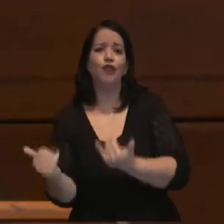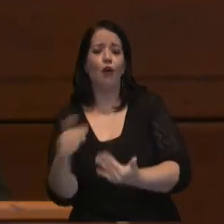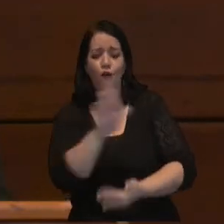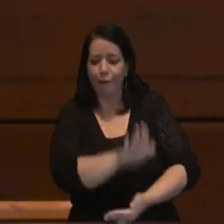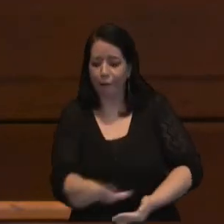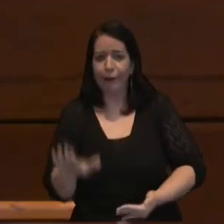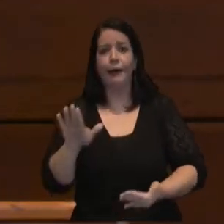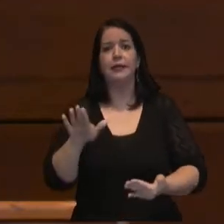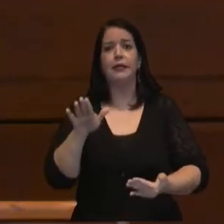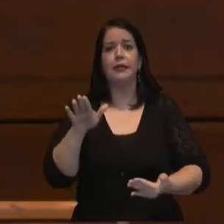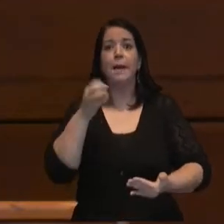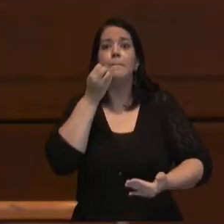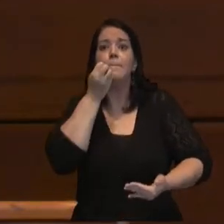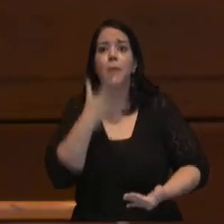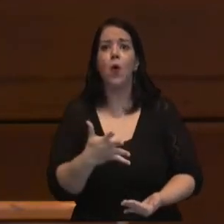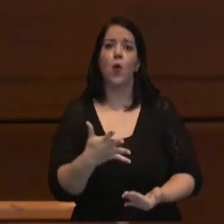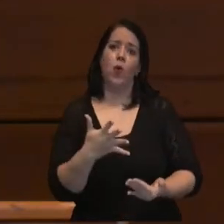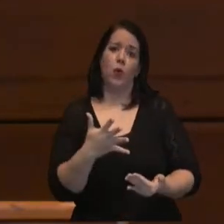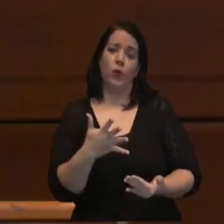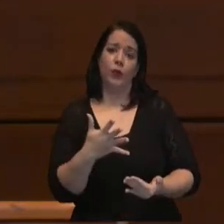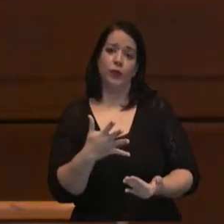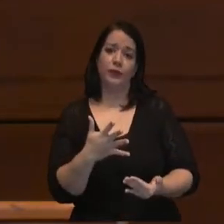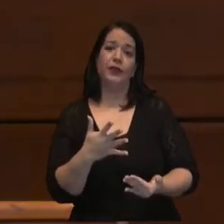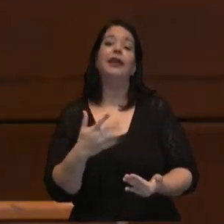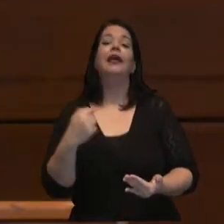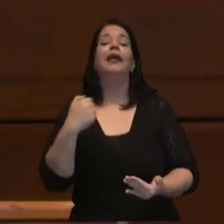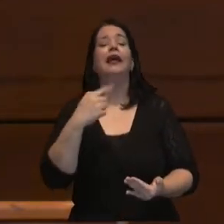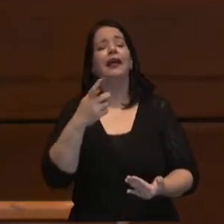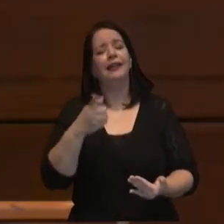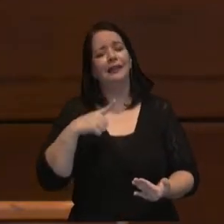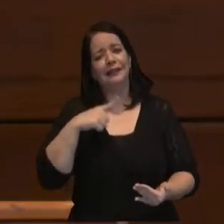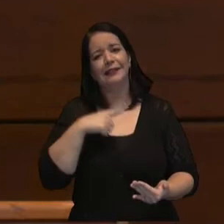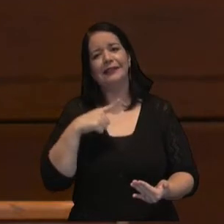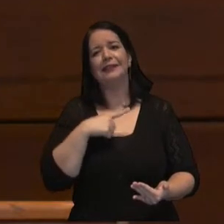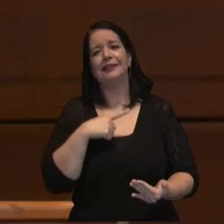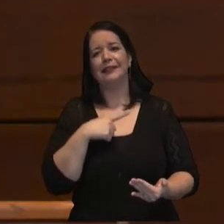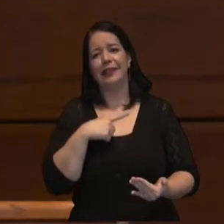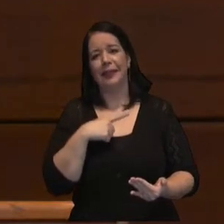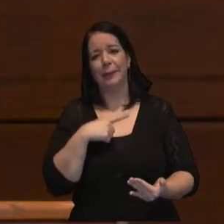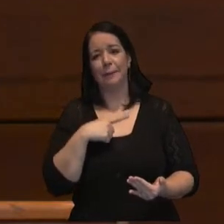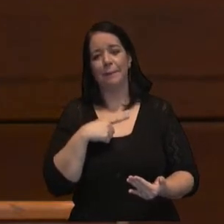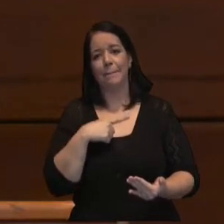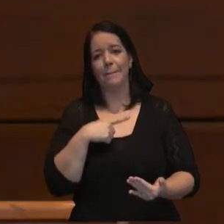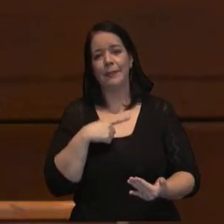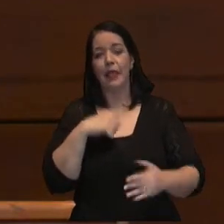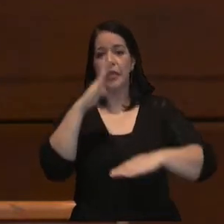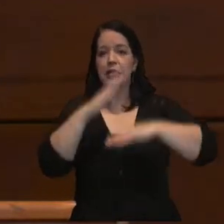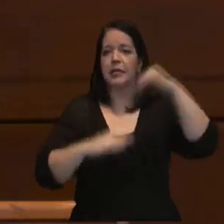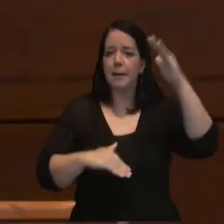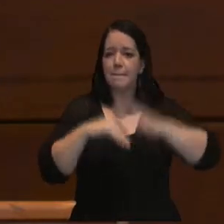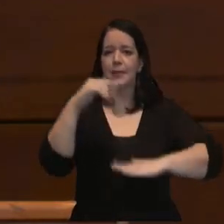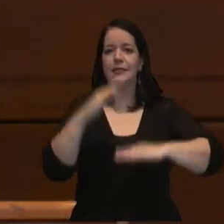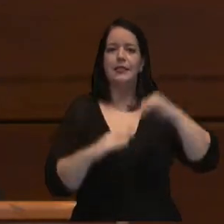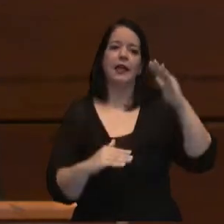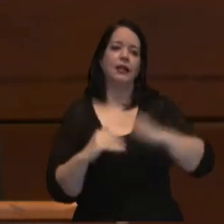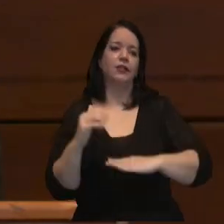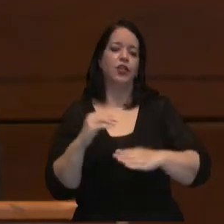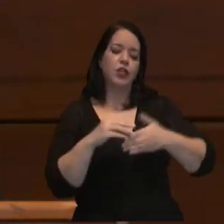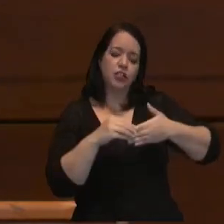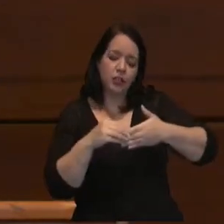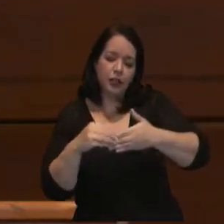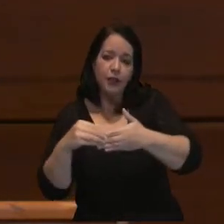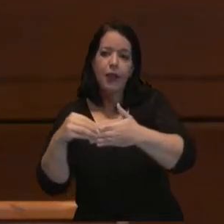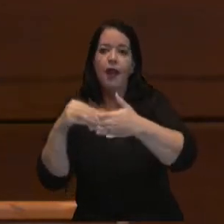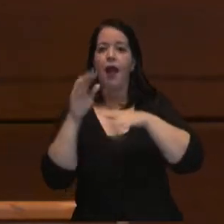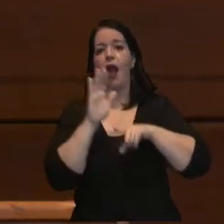esta capacidade de dar orientação, de dar direção, de dar livramento para aqueles